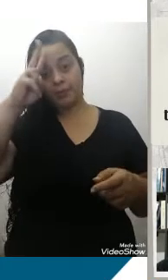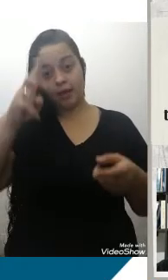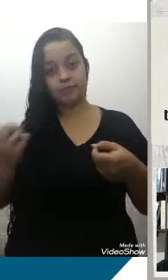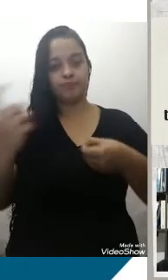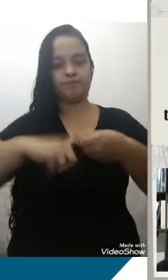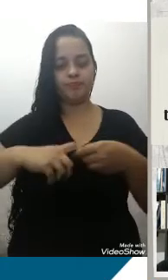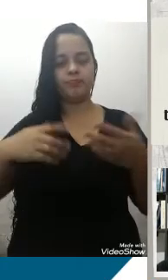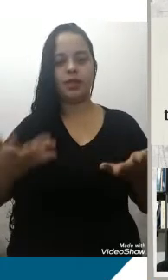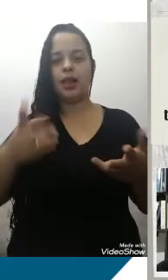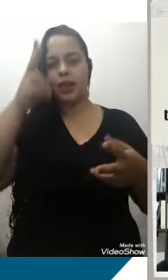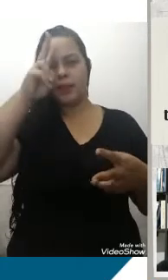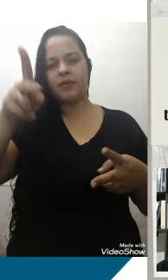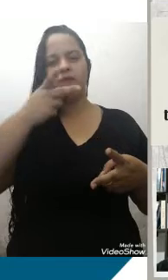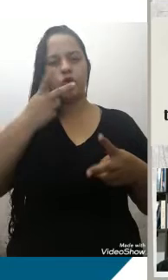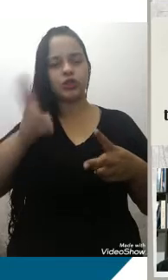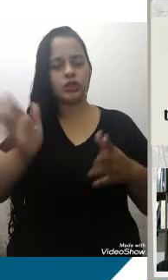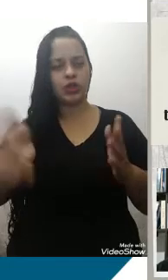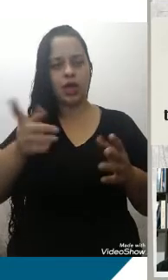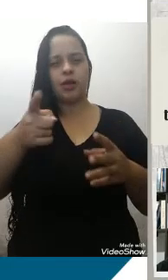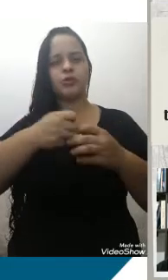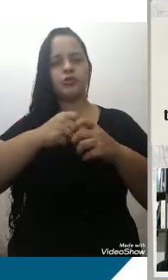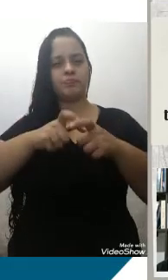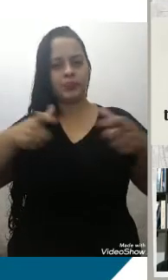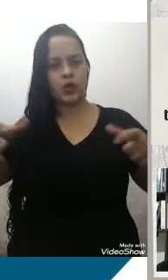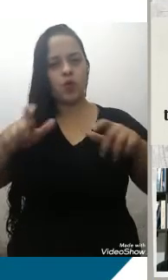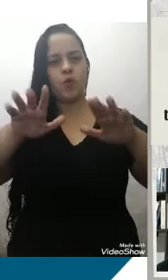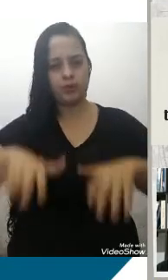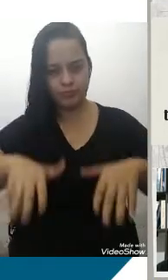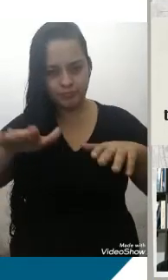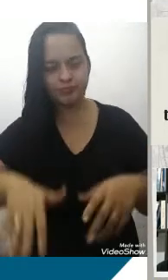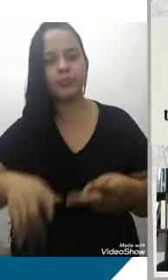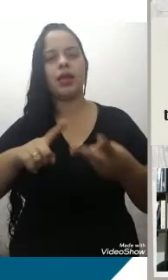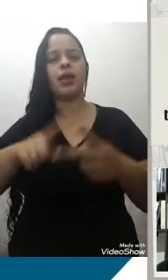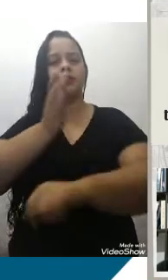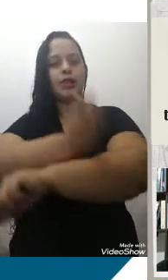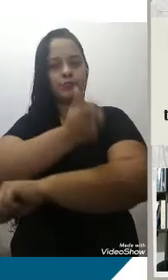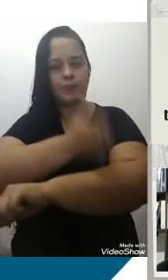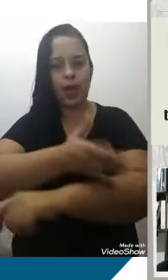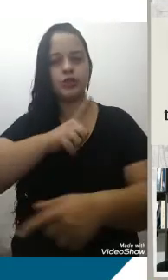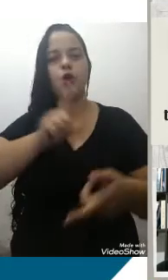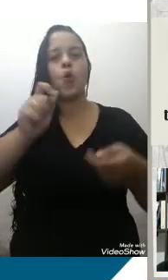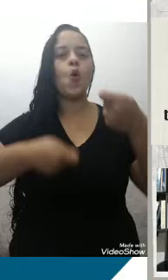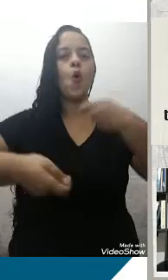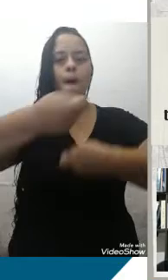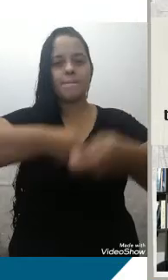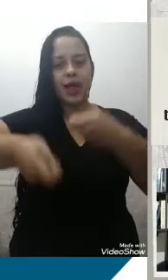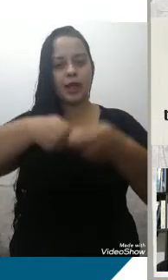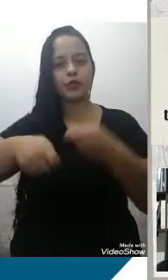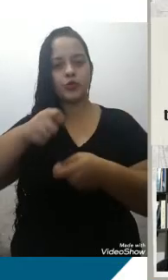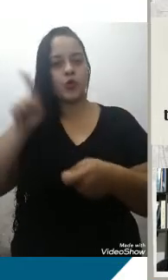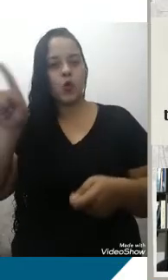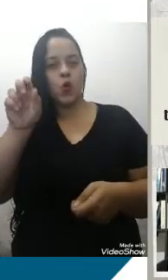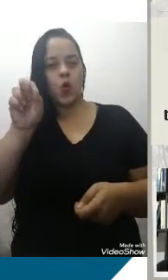viram sobre expansão islâmica, sobre Idade Média, que existia um comércio de longa distância que ligava o Extremo Oriente à